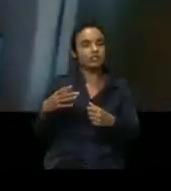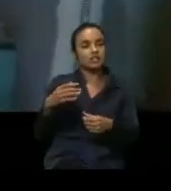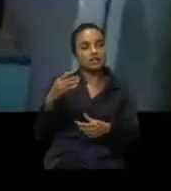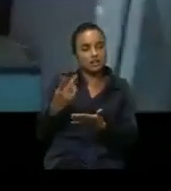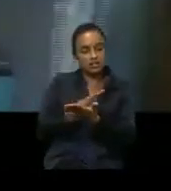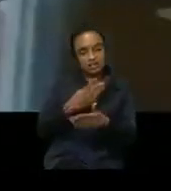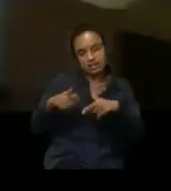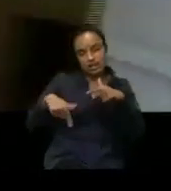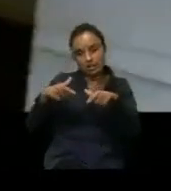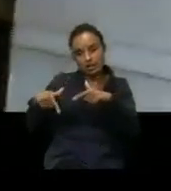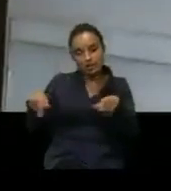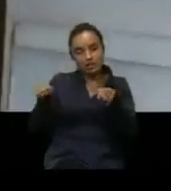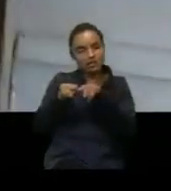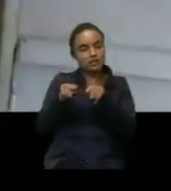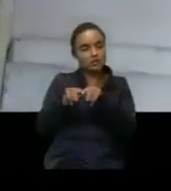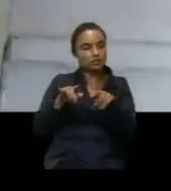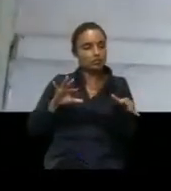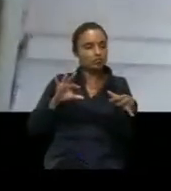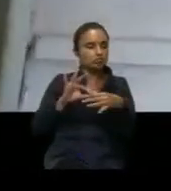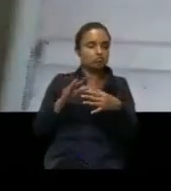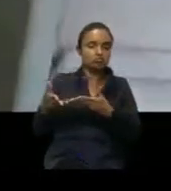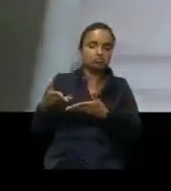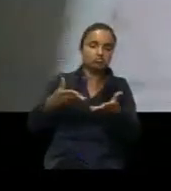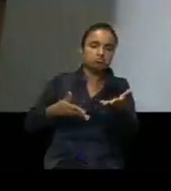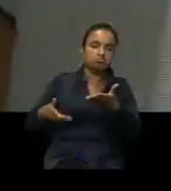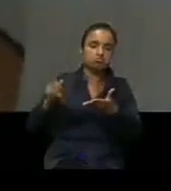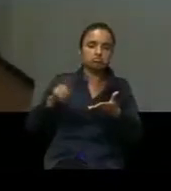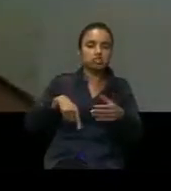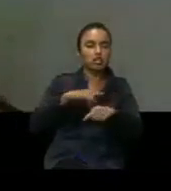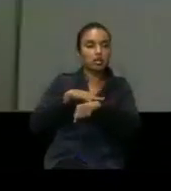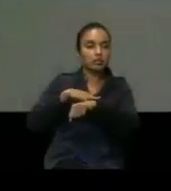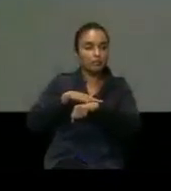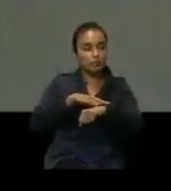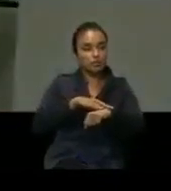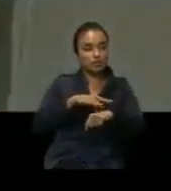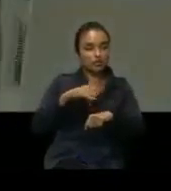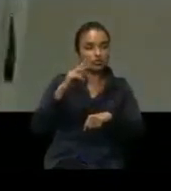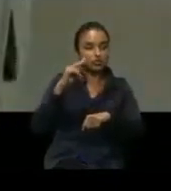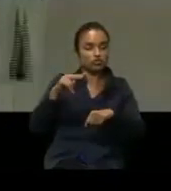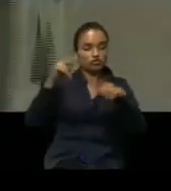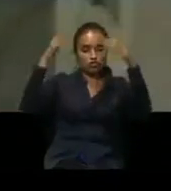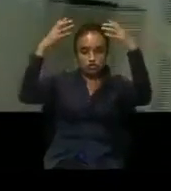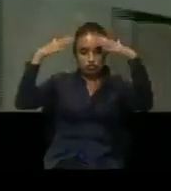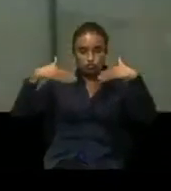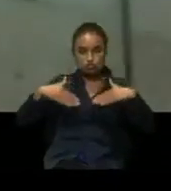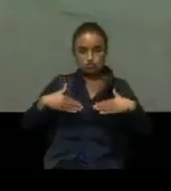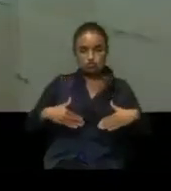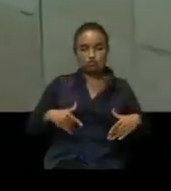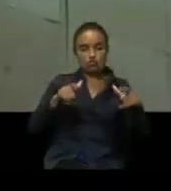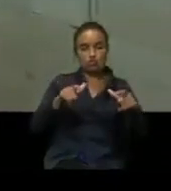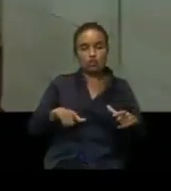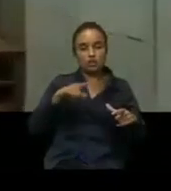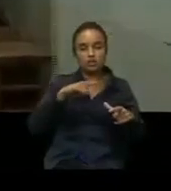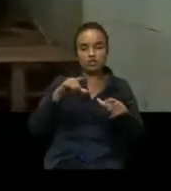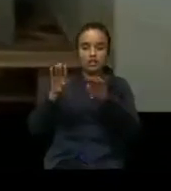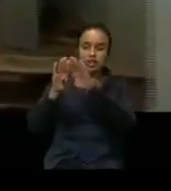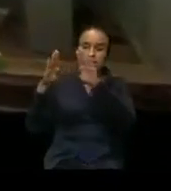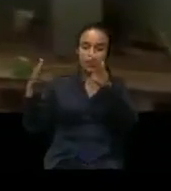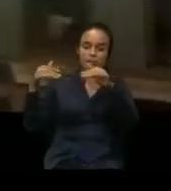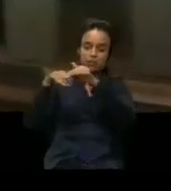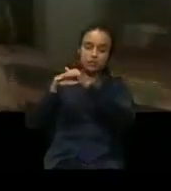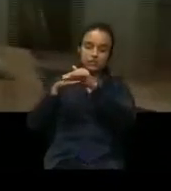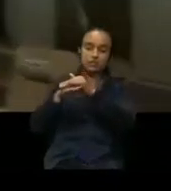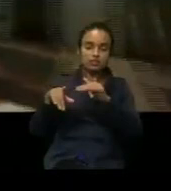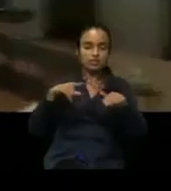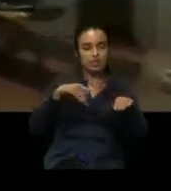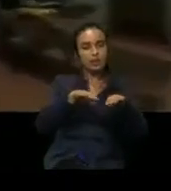Anexado a ela, né? Então, isolado, os banheiros, o chuveiro com armários e os bancos para o trabalhador poder se